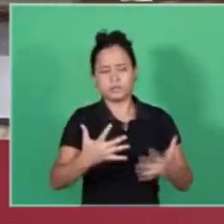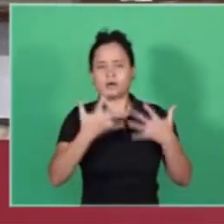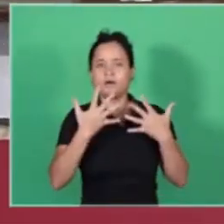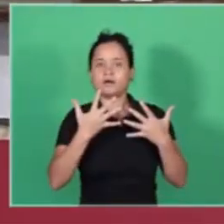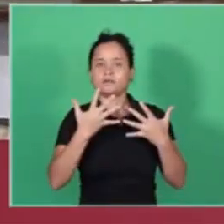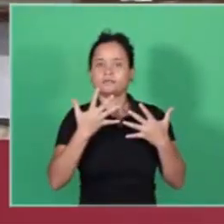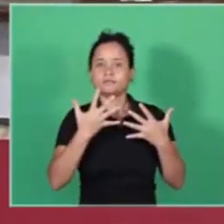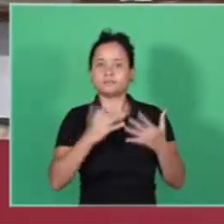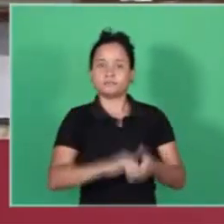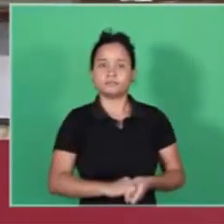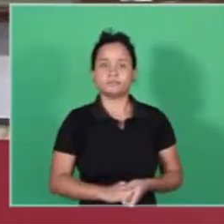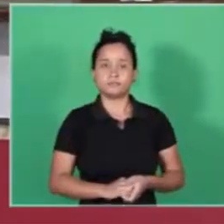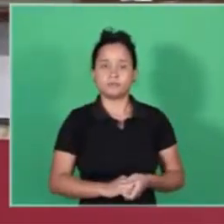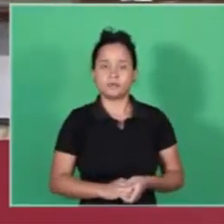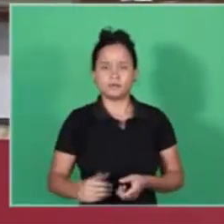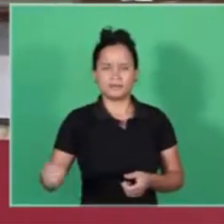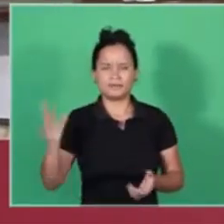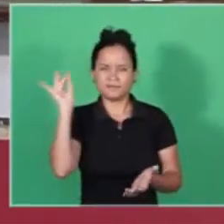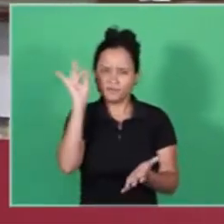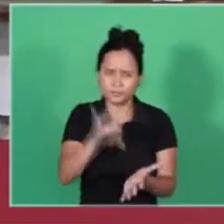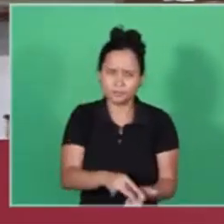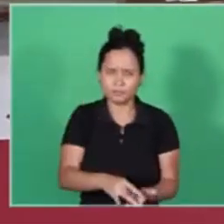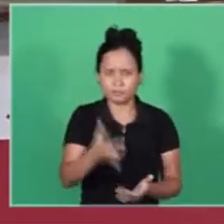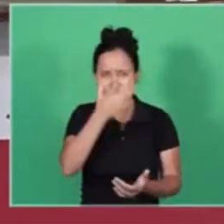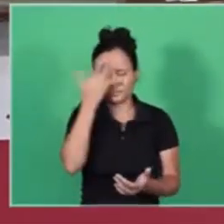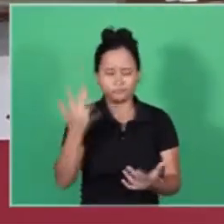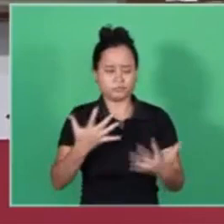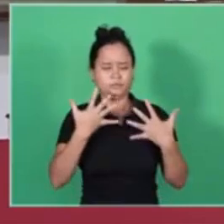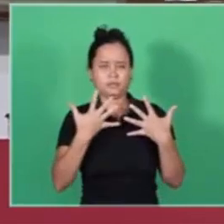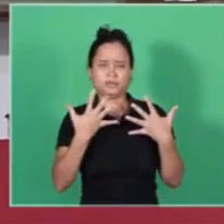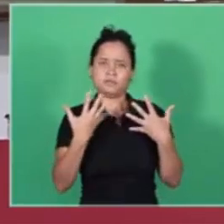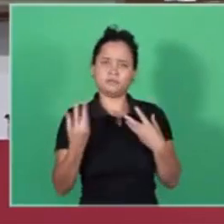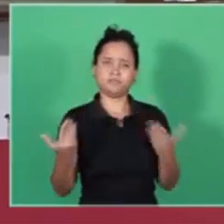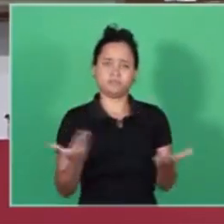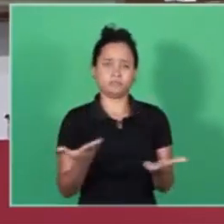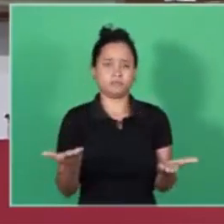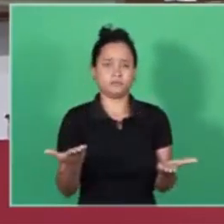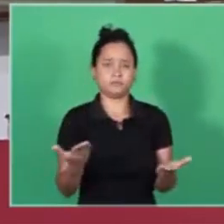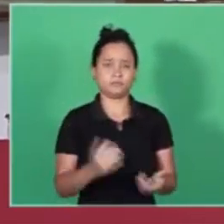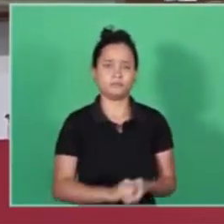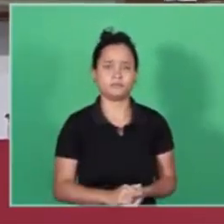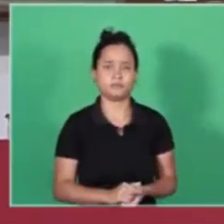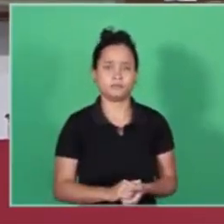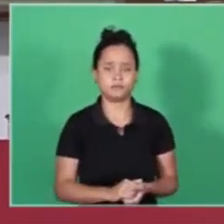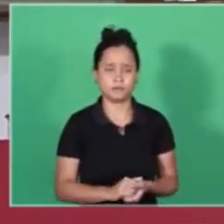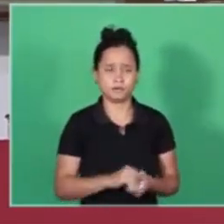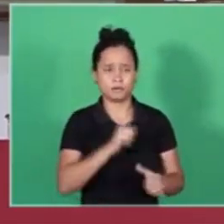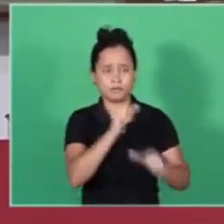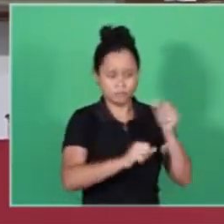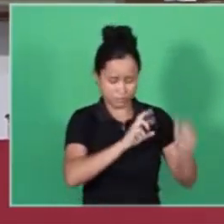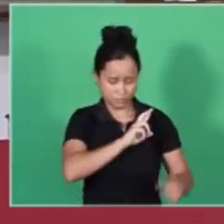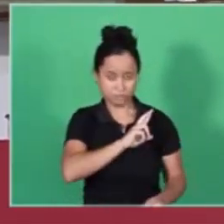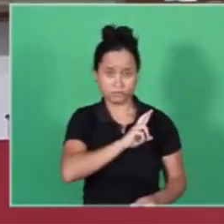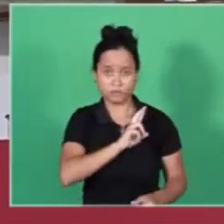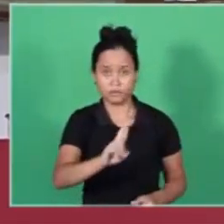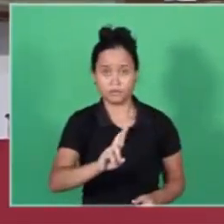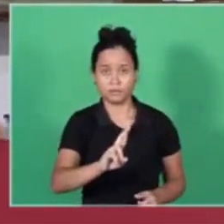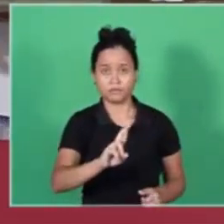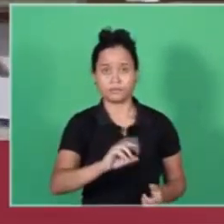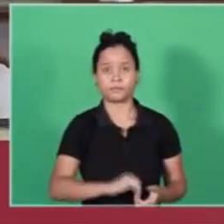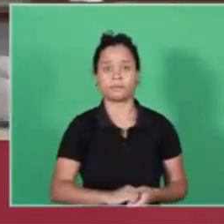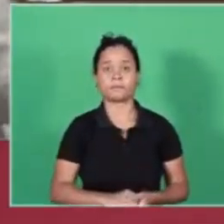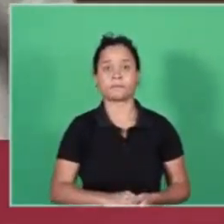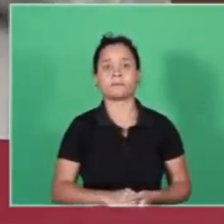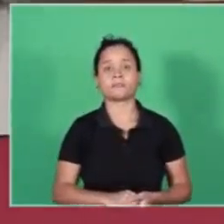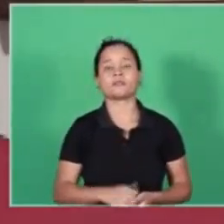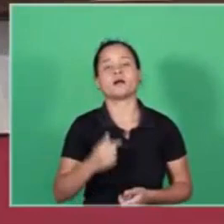verdade, ninguém, ficou todo mundo assustado. Passou a reforma, vieram os pós-reformadores, aí eu